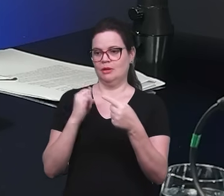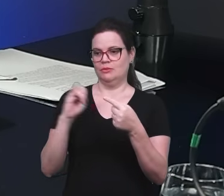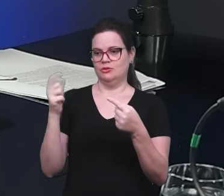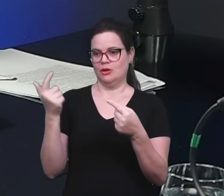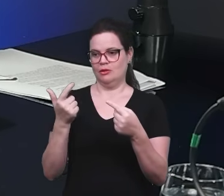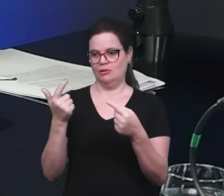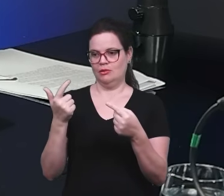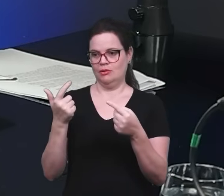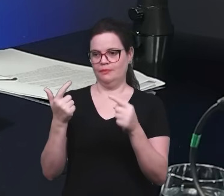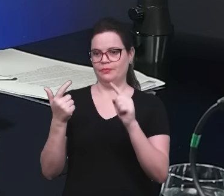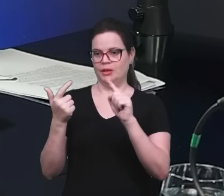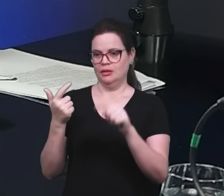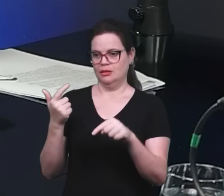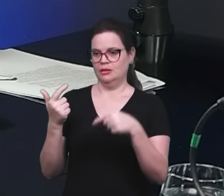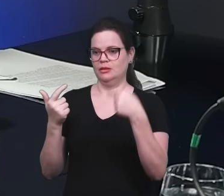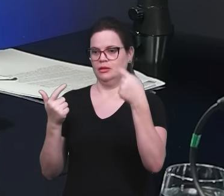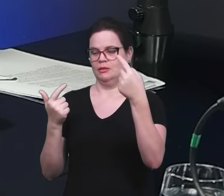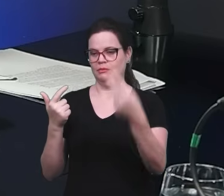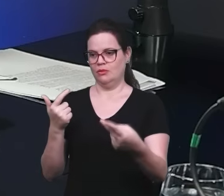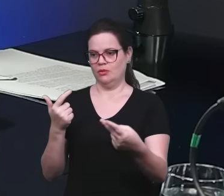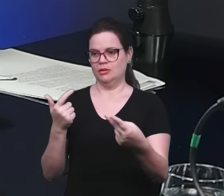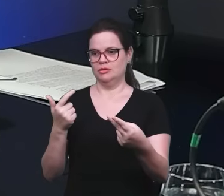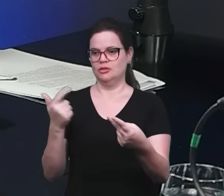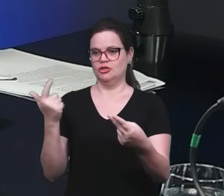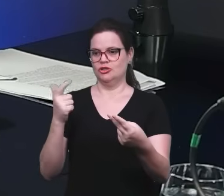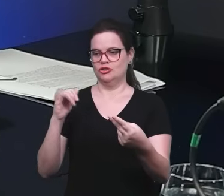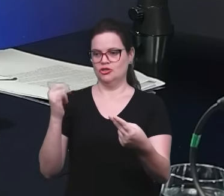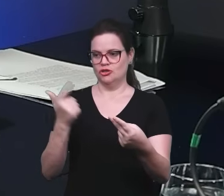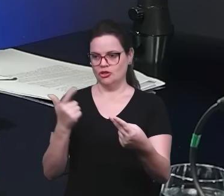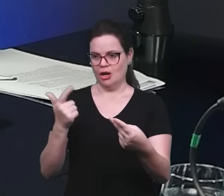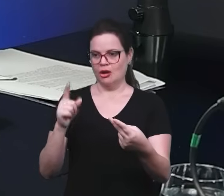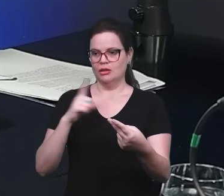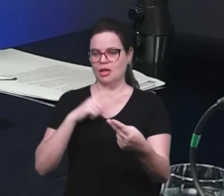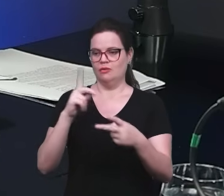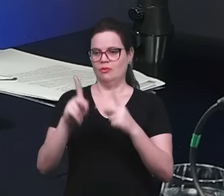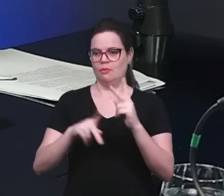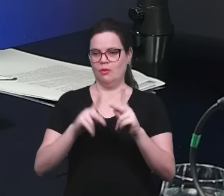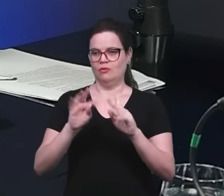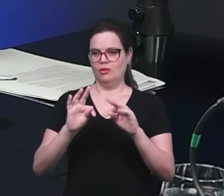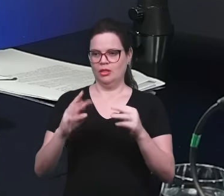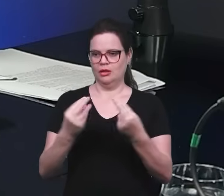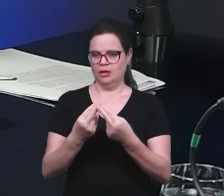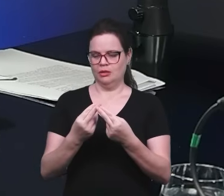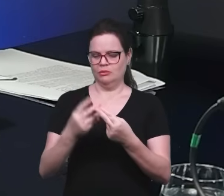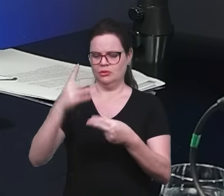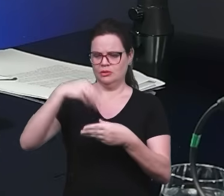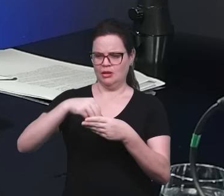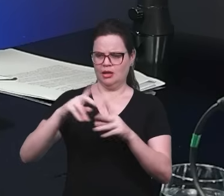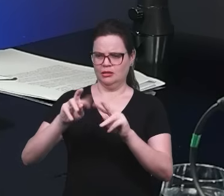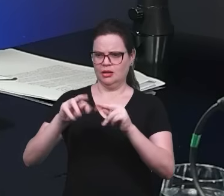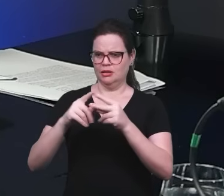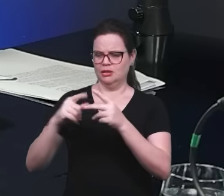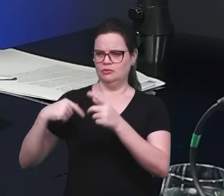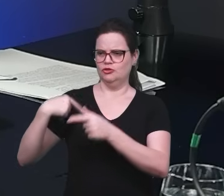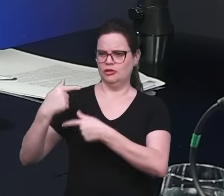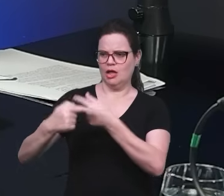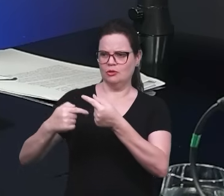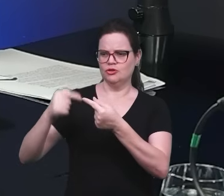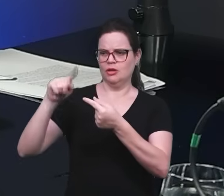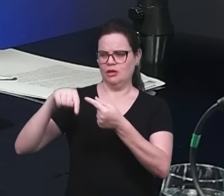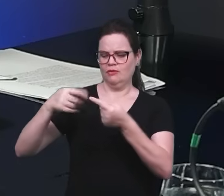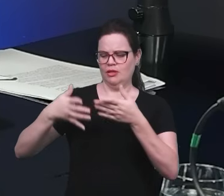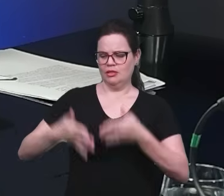No meio do povo de Israel nasceu o Senhor Jesus, que é o Salvador, né? O projeto de Deus de salvação